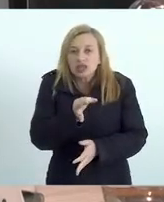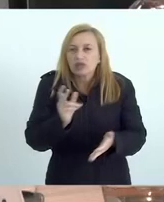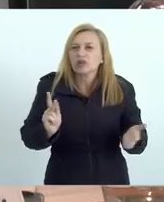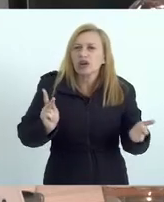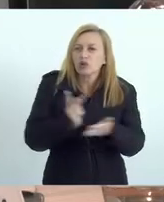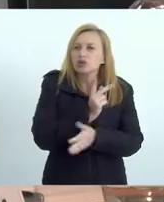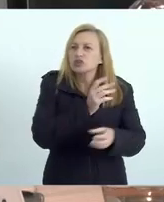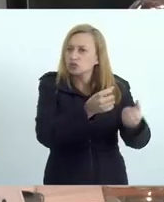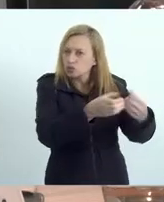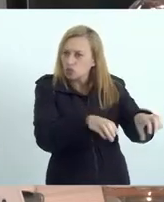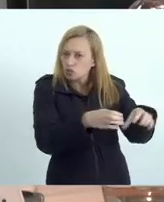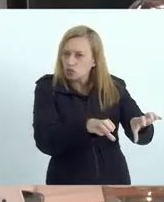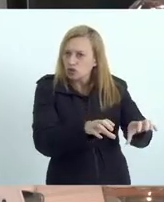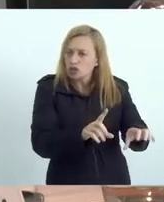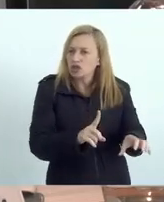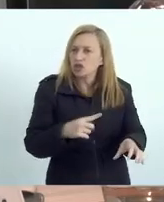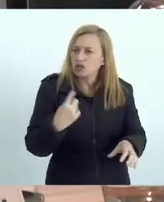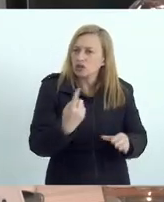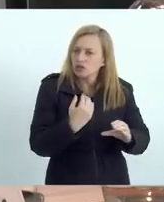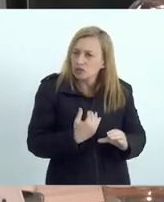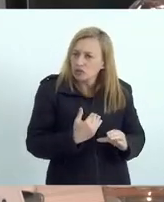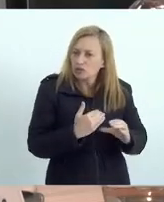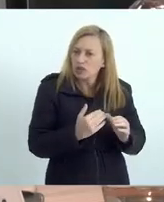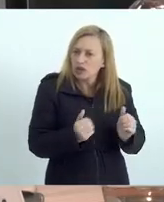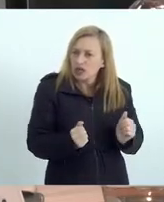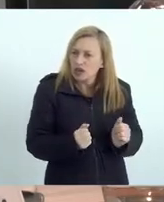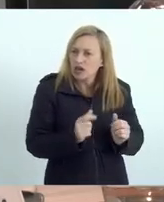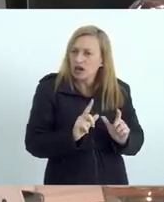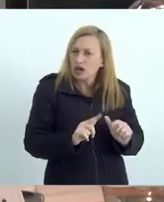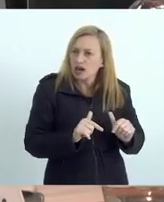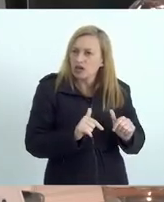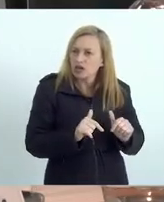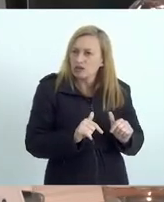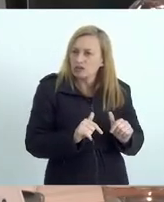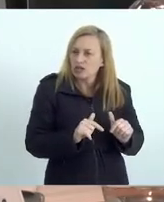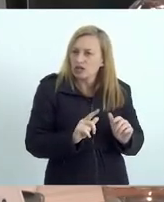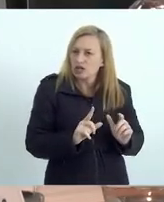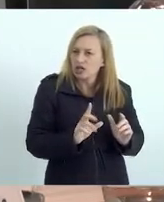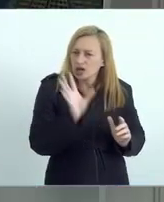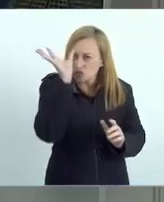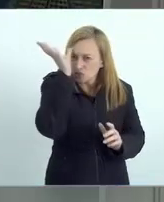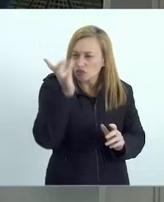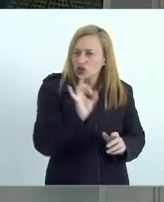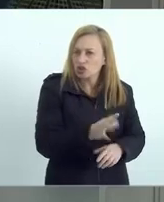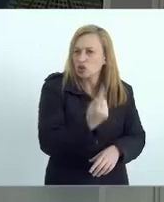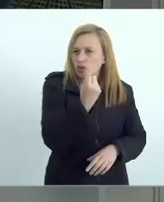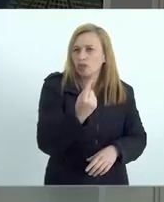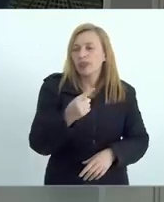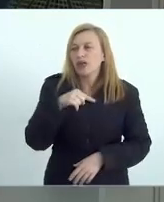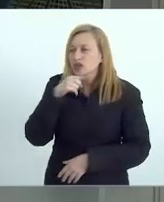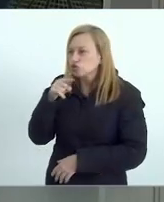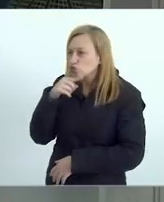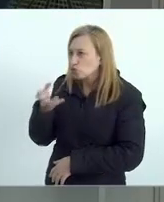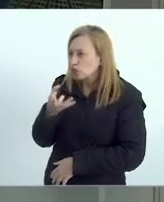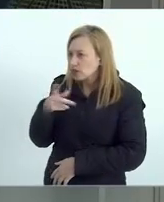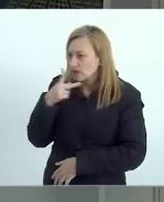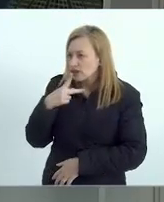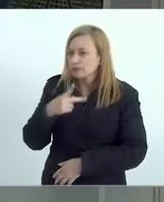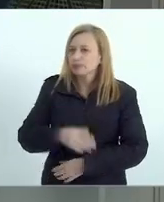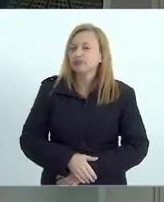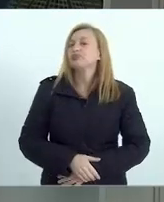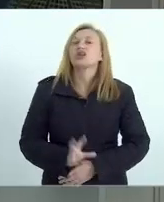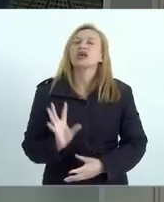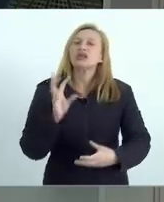aconteceu nesse conclusão sim e que a gente passa a tratar como um episódio E aí busca uma solução na minha dúvida na verdade que eu queria colocar